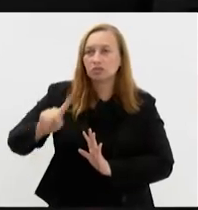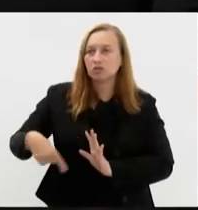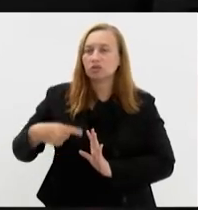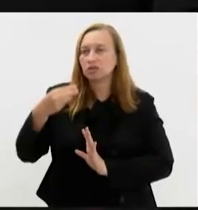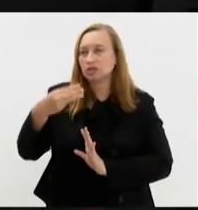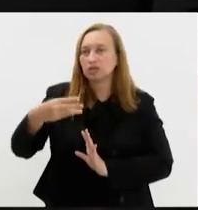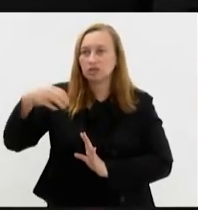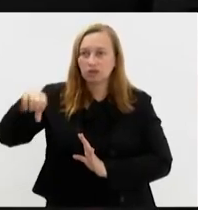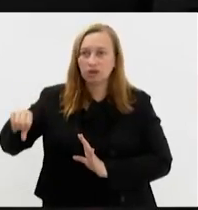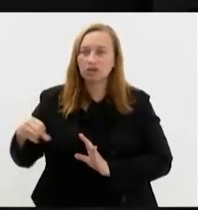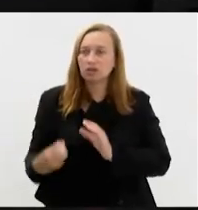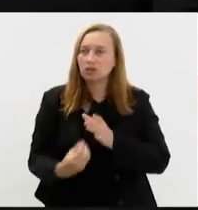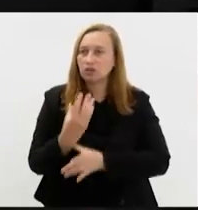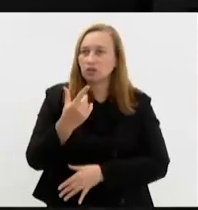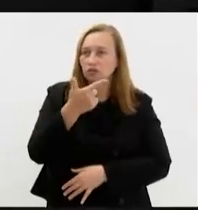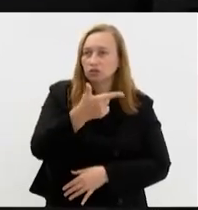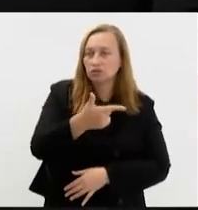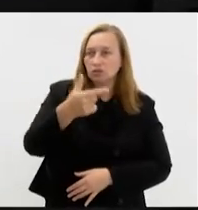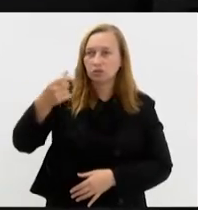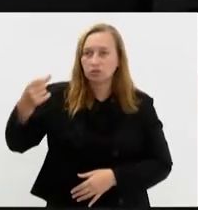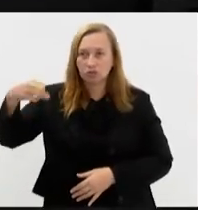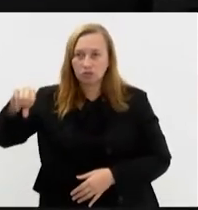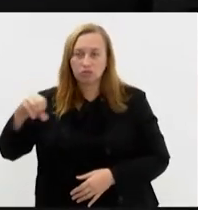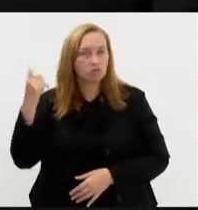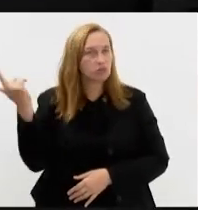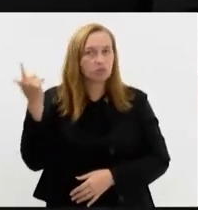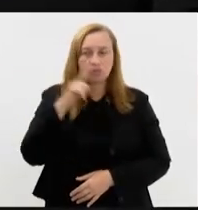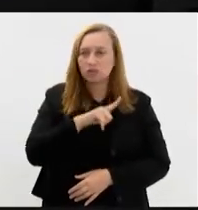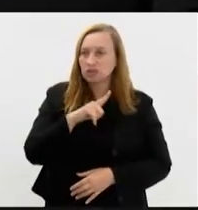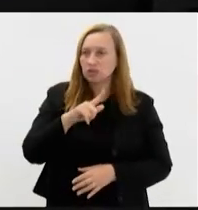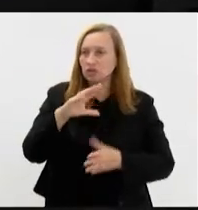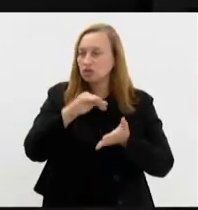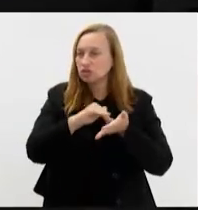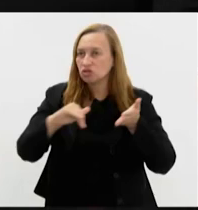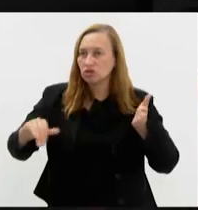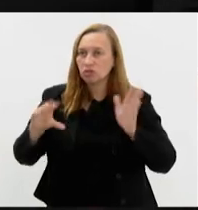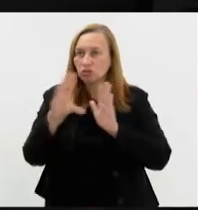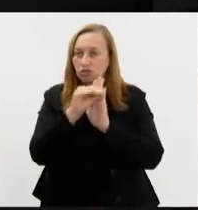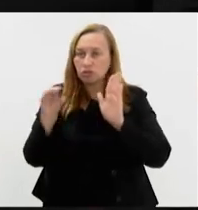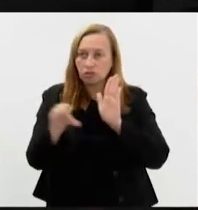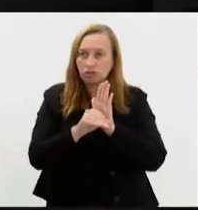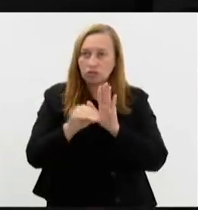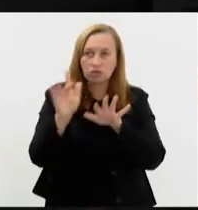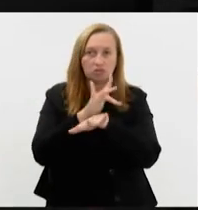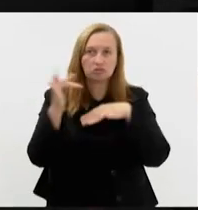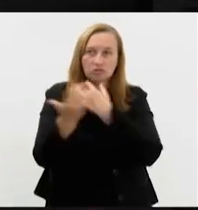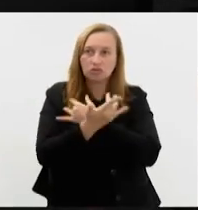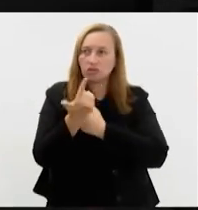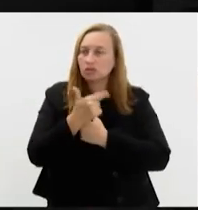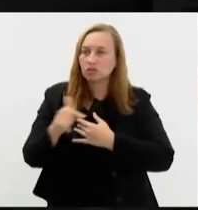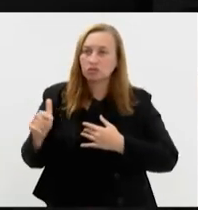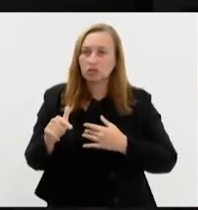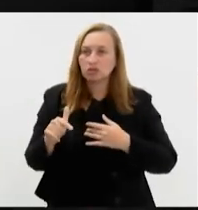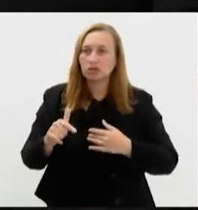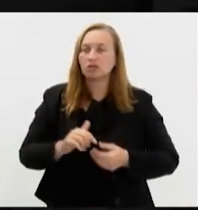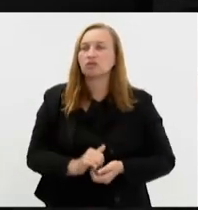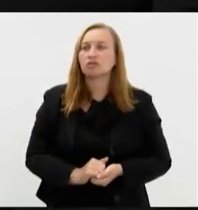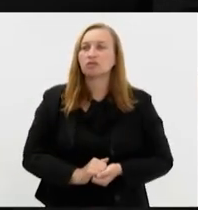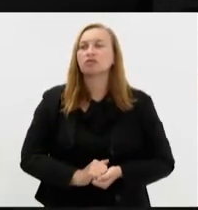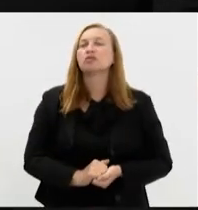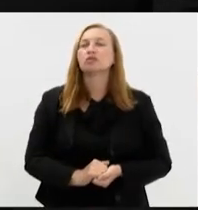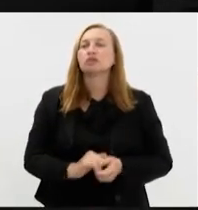2009 a gente não conseguiu remover um conteúdo de verdade na internet porque não houve essa efetiv iade da